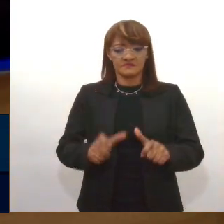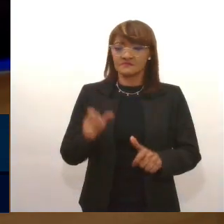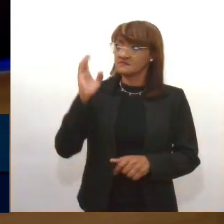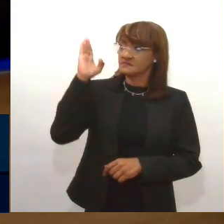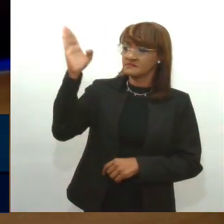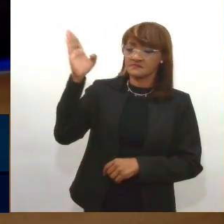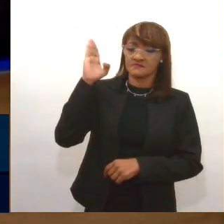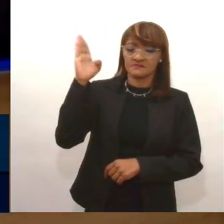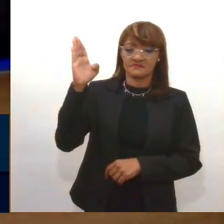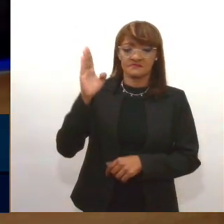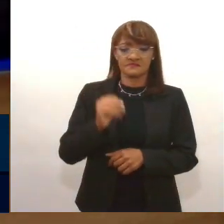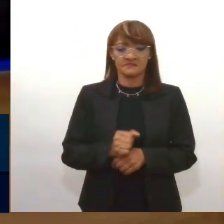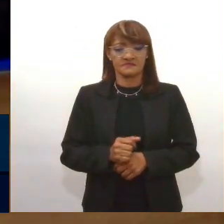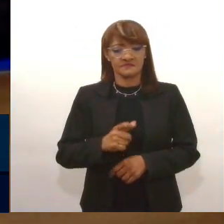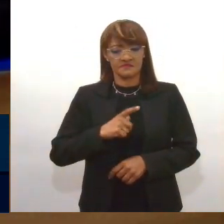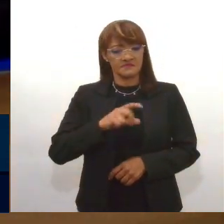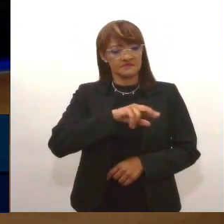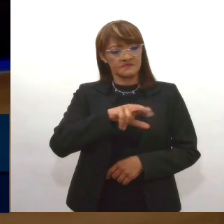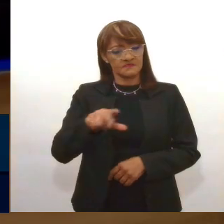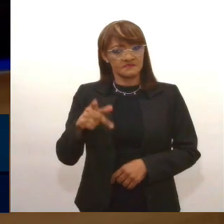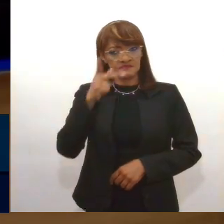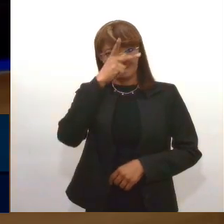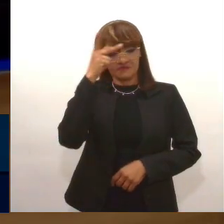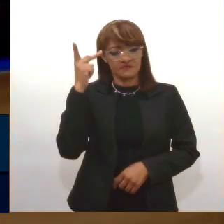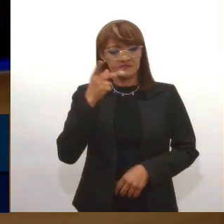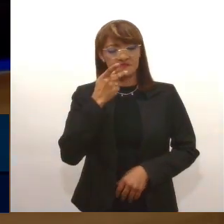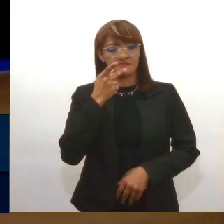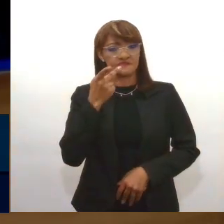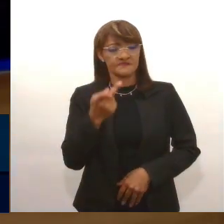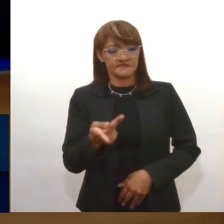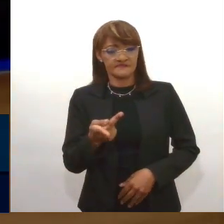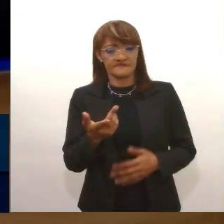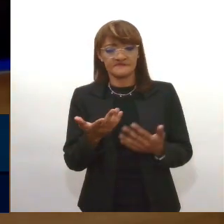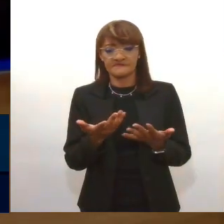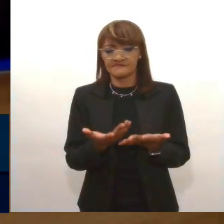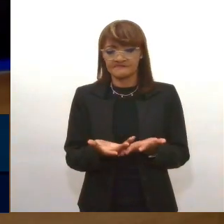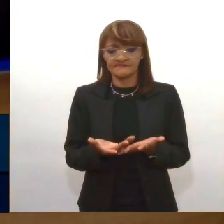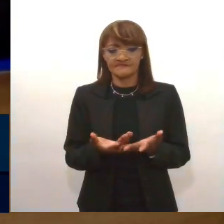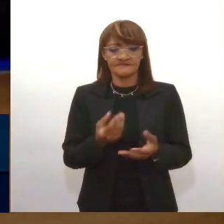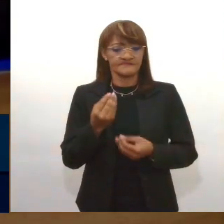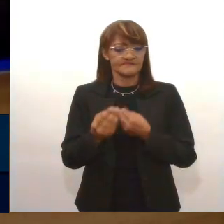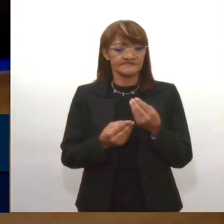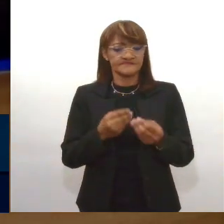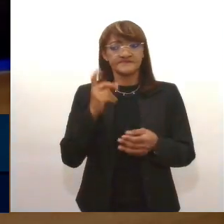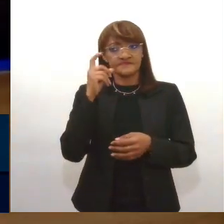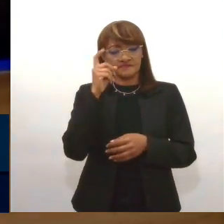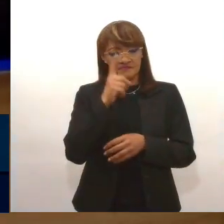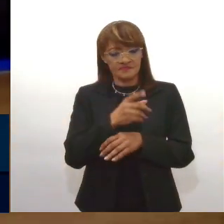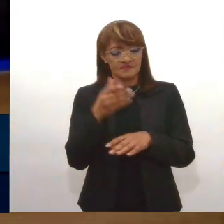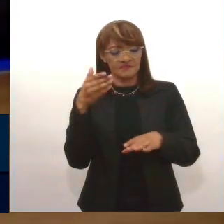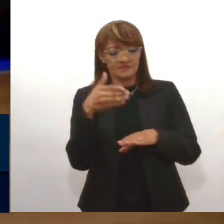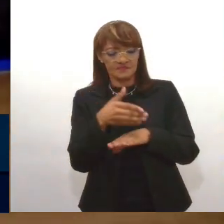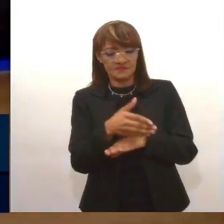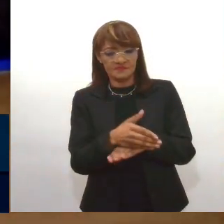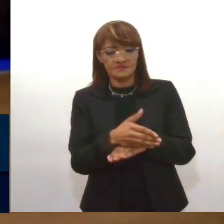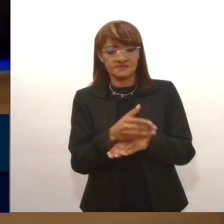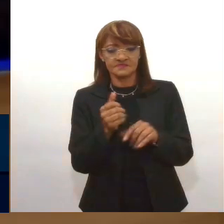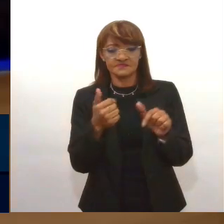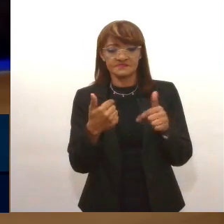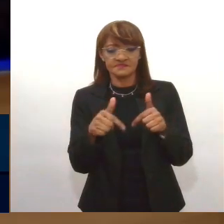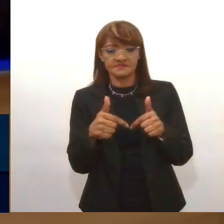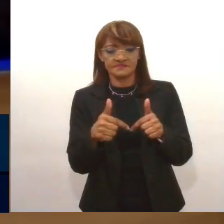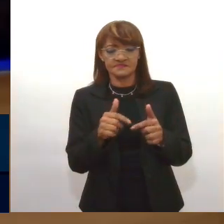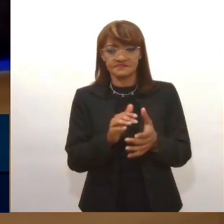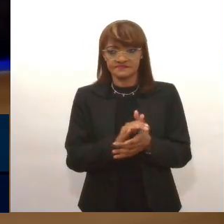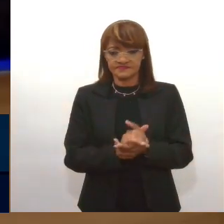e aqu eles que estão né tendo dificuldade até de exercer o seu trabalho a gente olha esgoto e